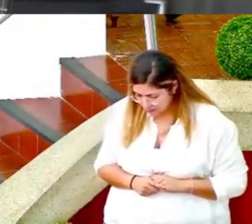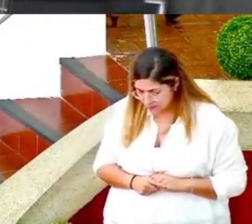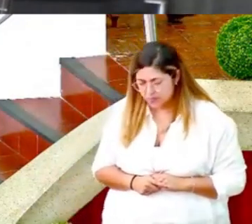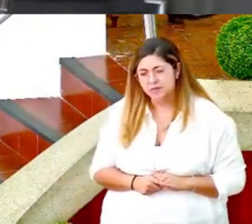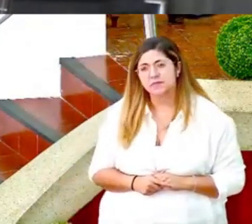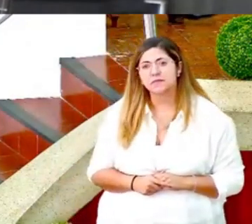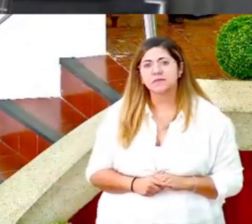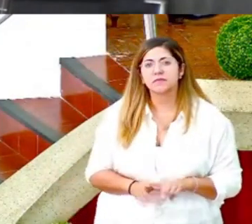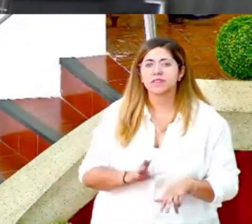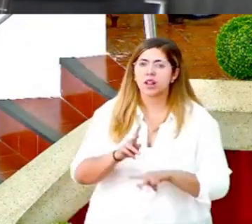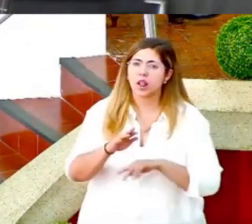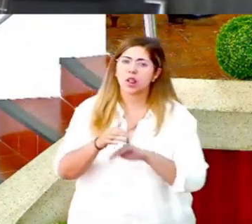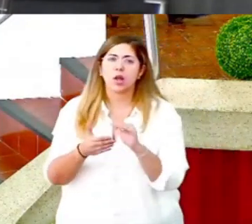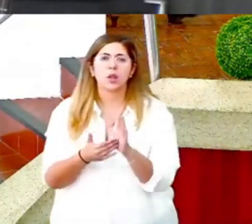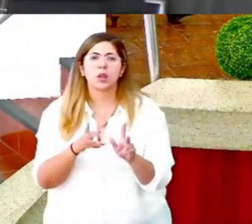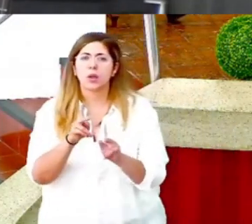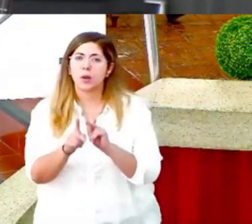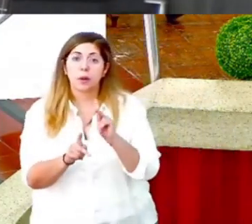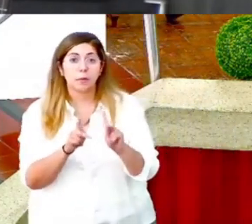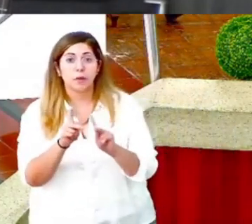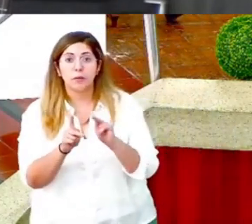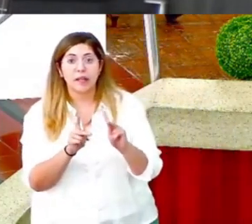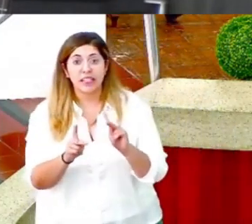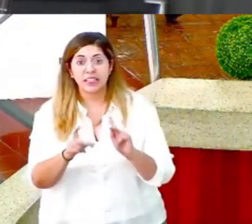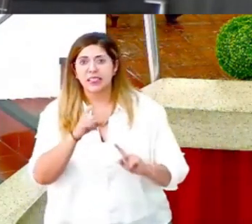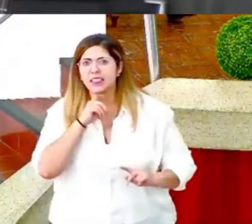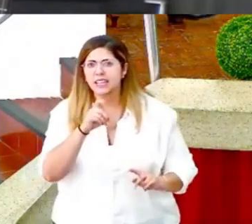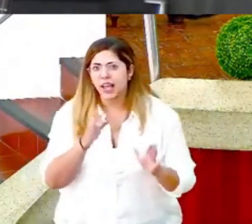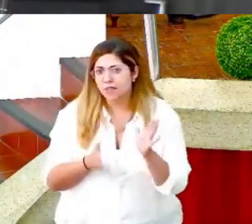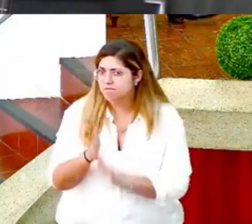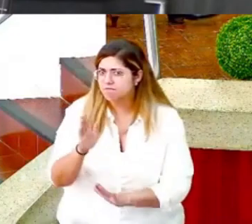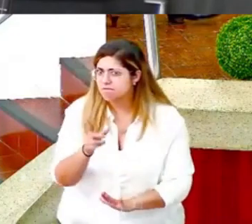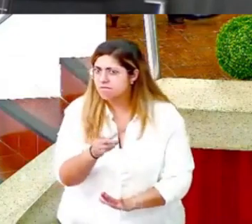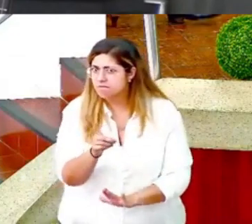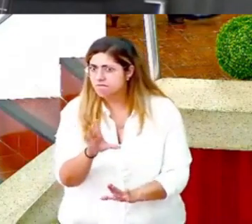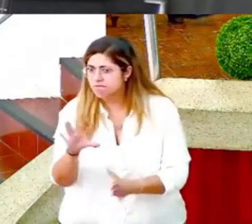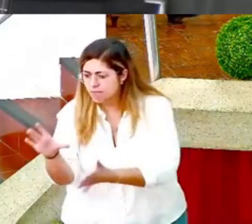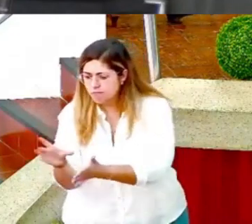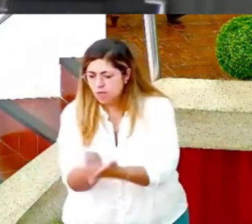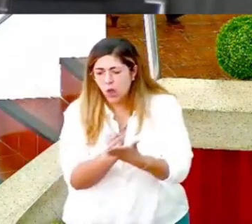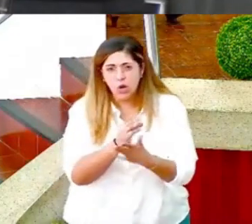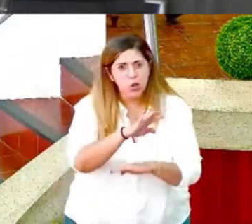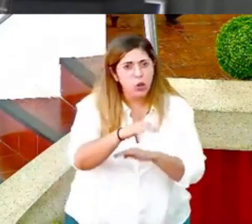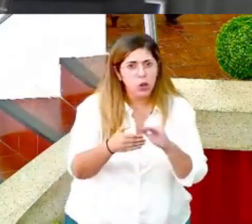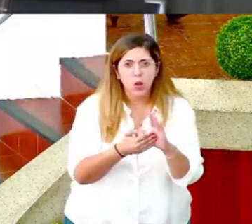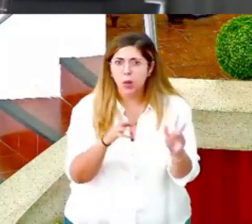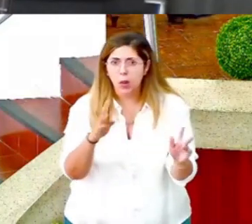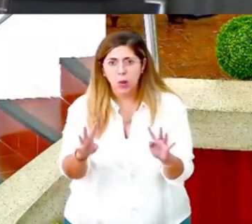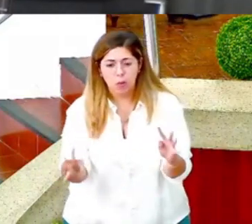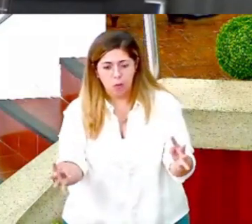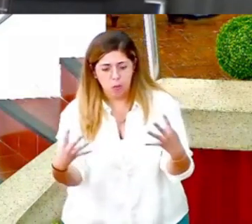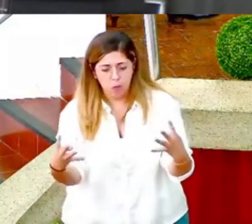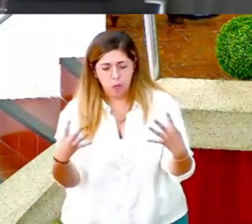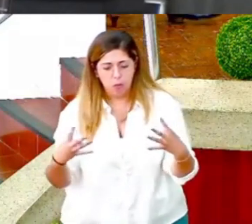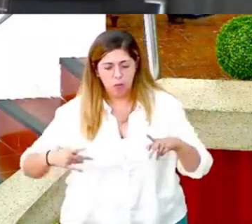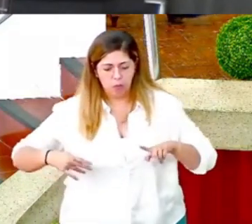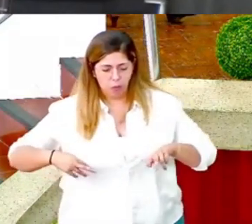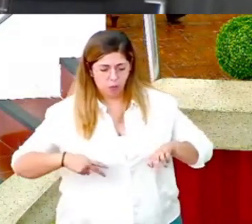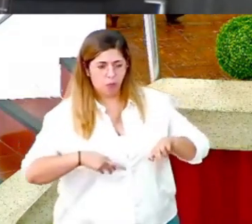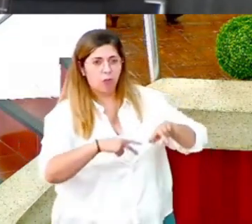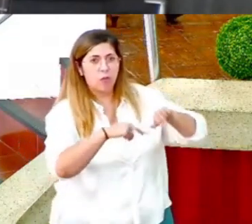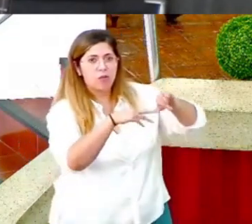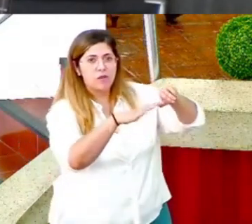o povo e veja que não escapou ninguém, não deixou ninguém em casa. Subiu aquela casa do Senhor, subiram os homens, os